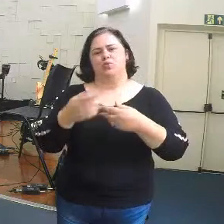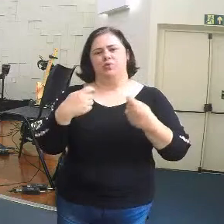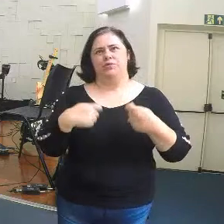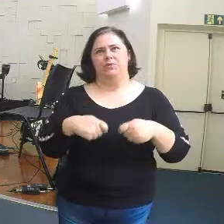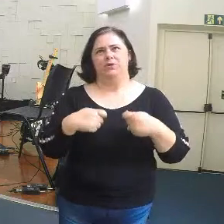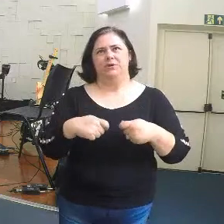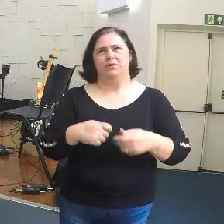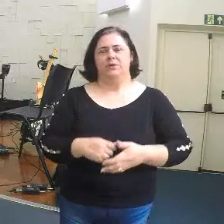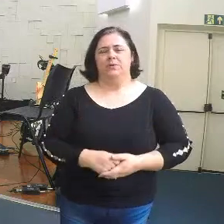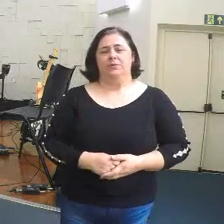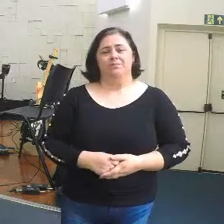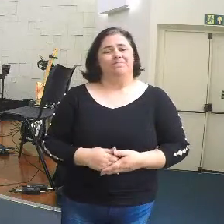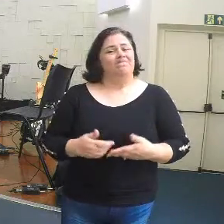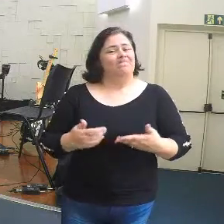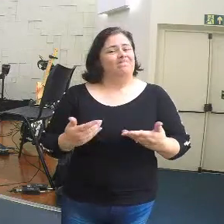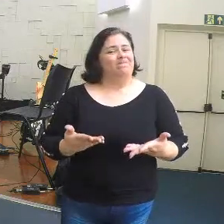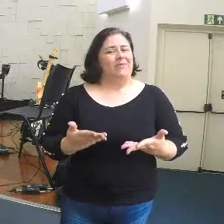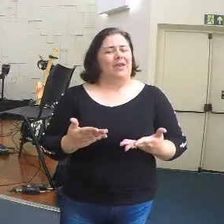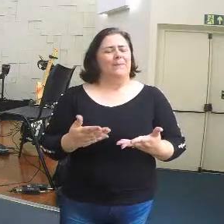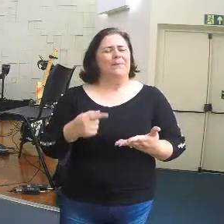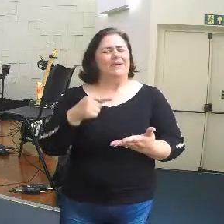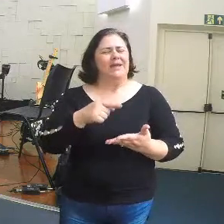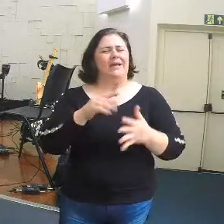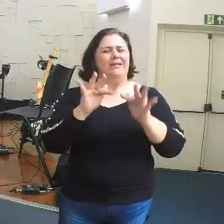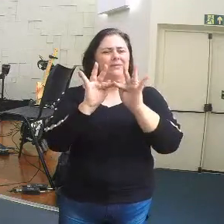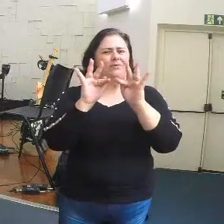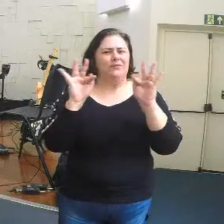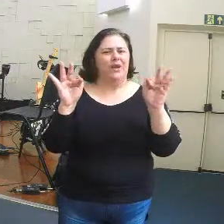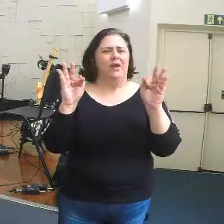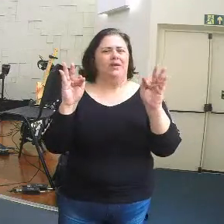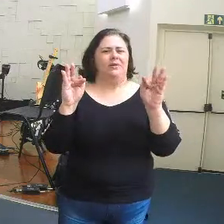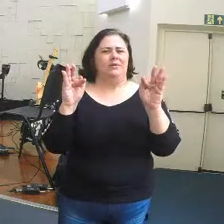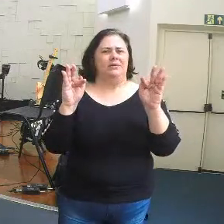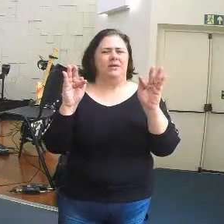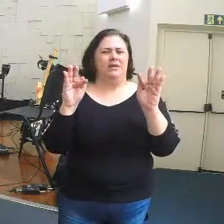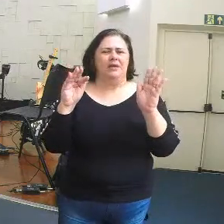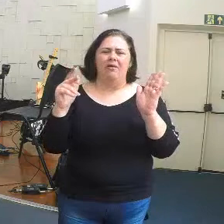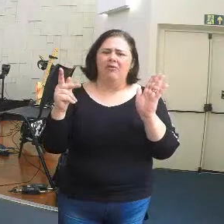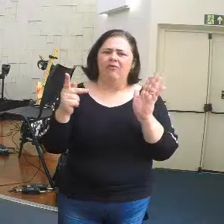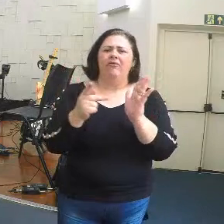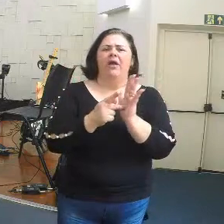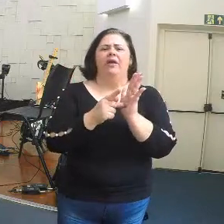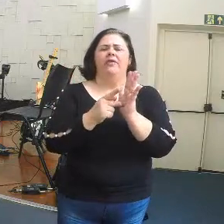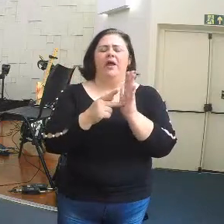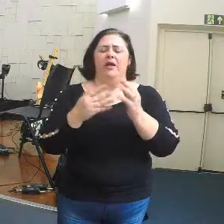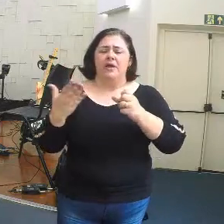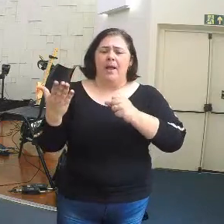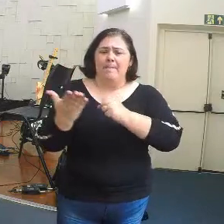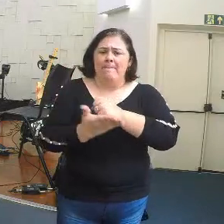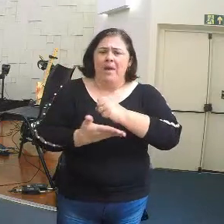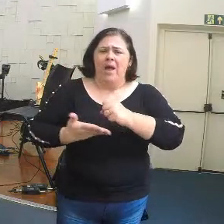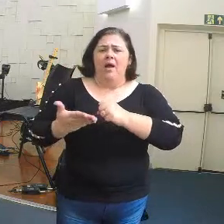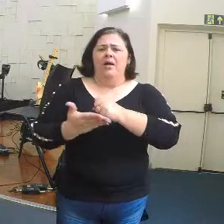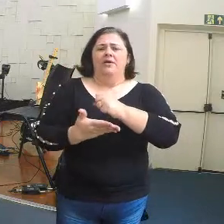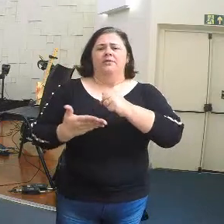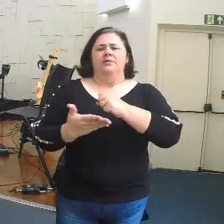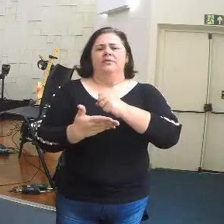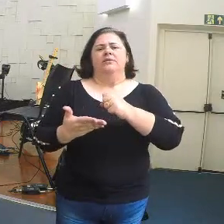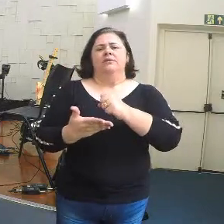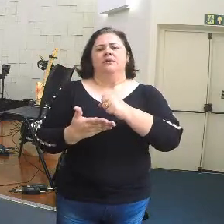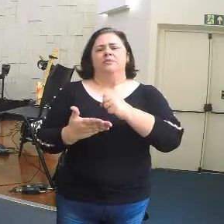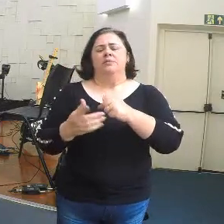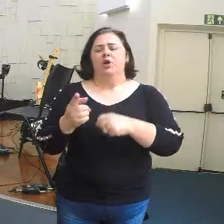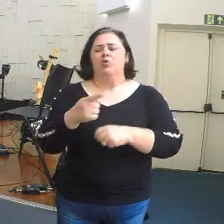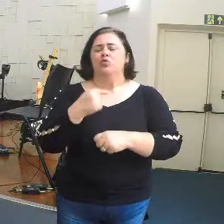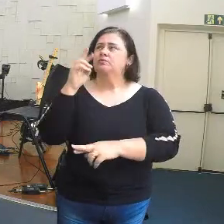de uma afirmação que é a base para essas provas e para a nossa